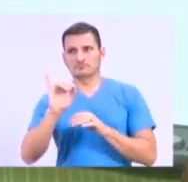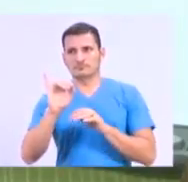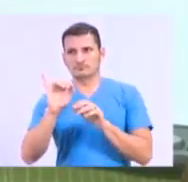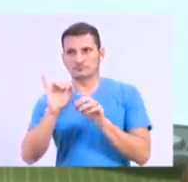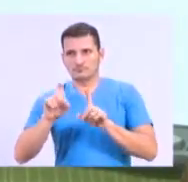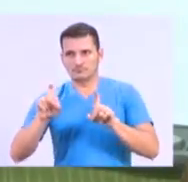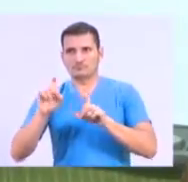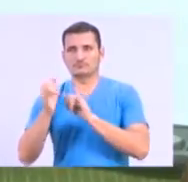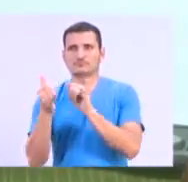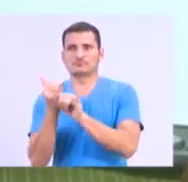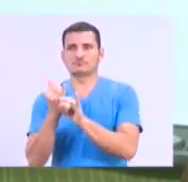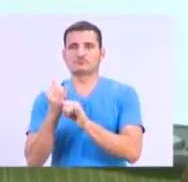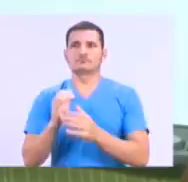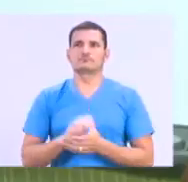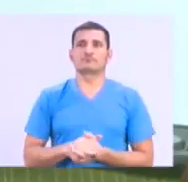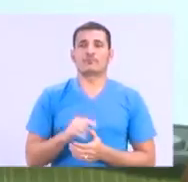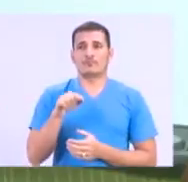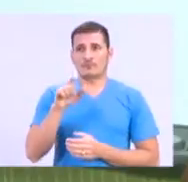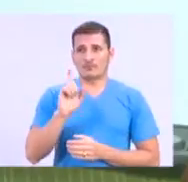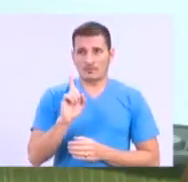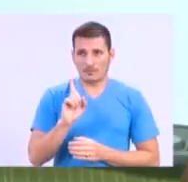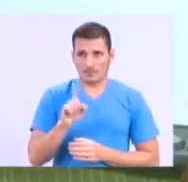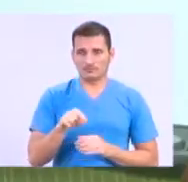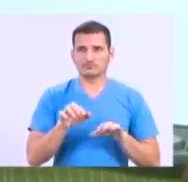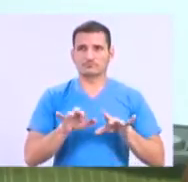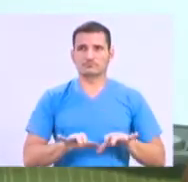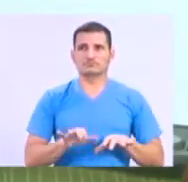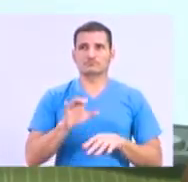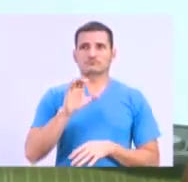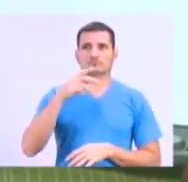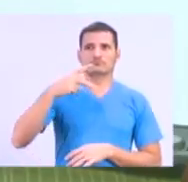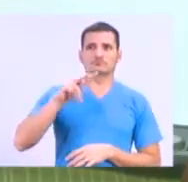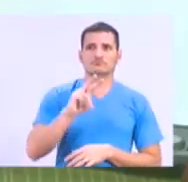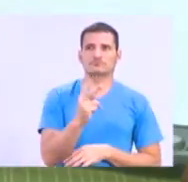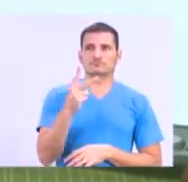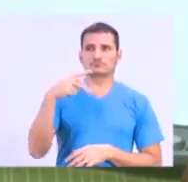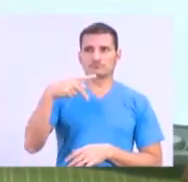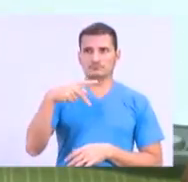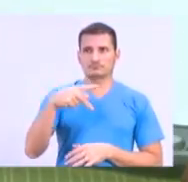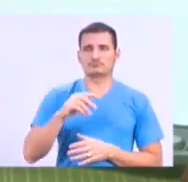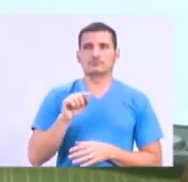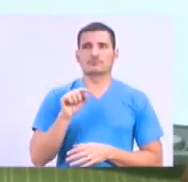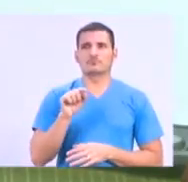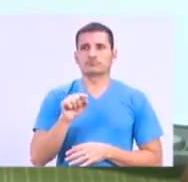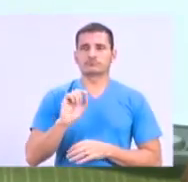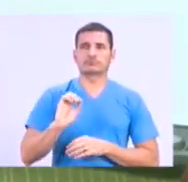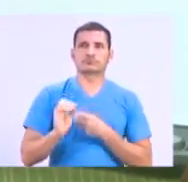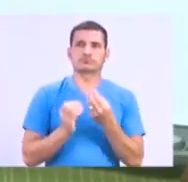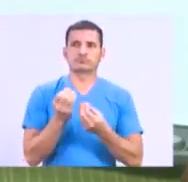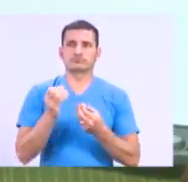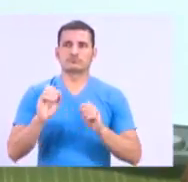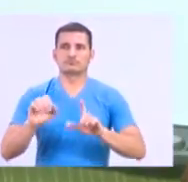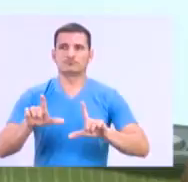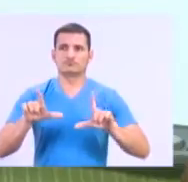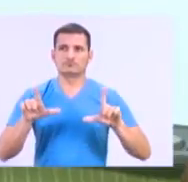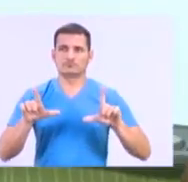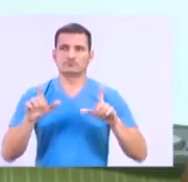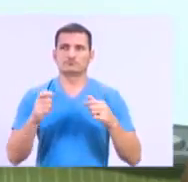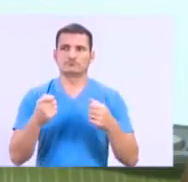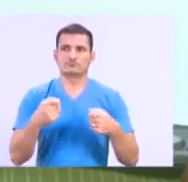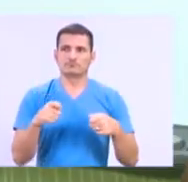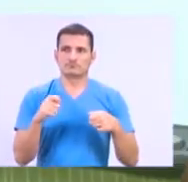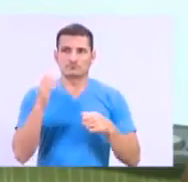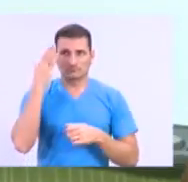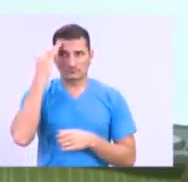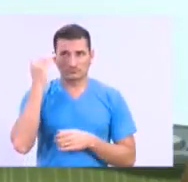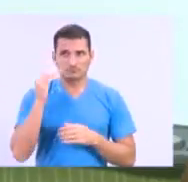falar de comandos em PHP, né? E para a gente executar esses comandos, nós necessariamente precisamos saber